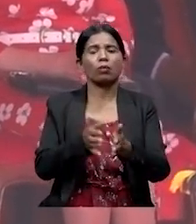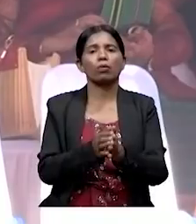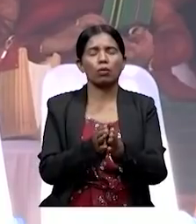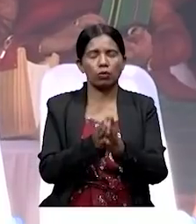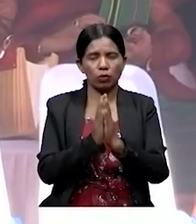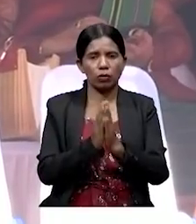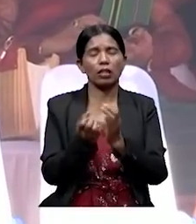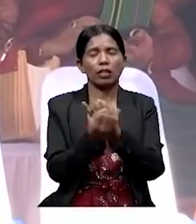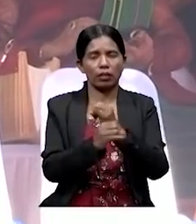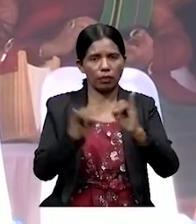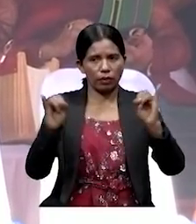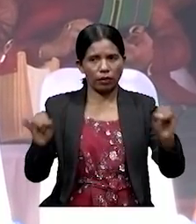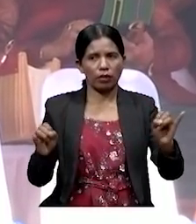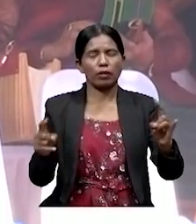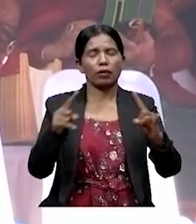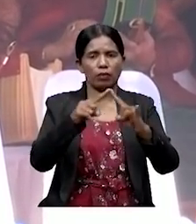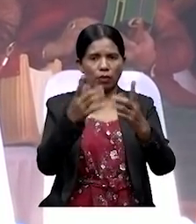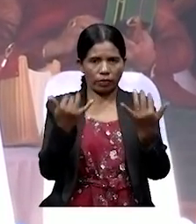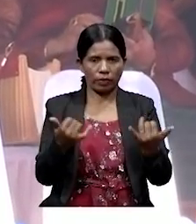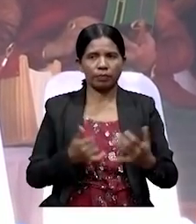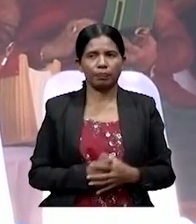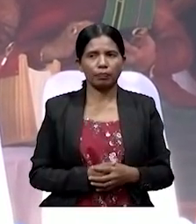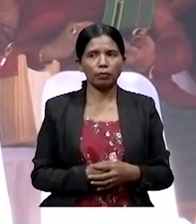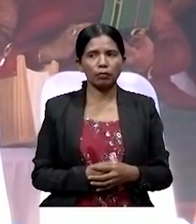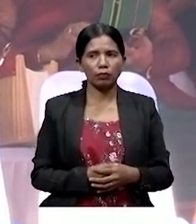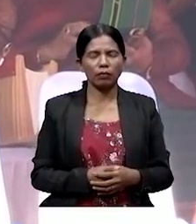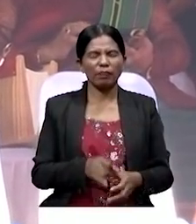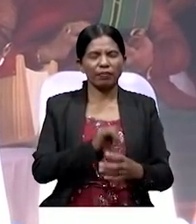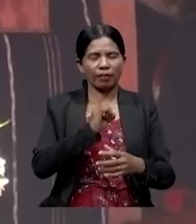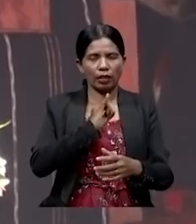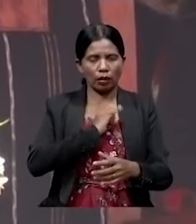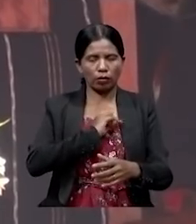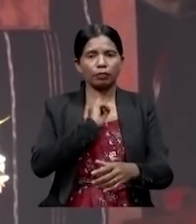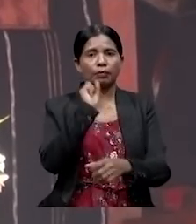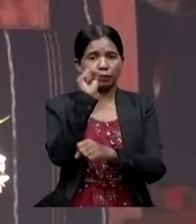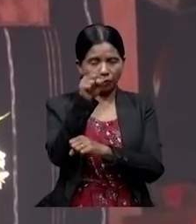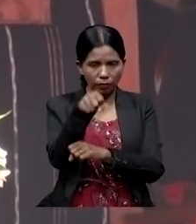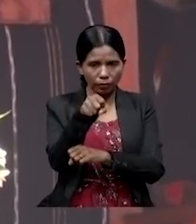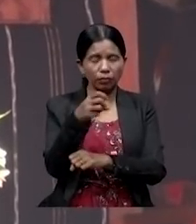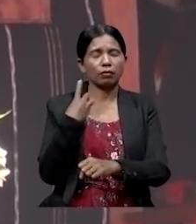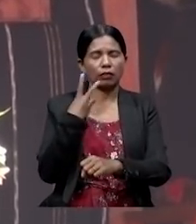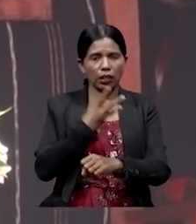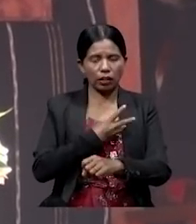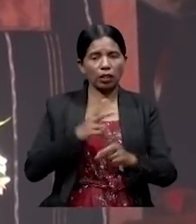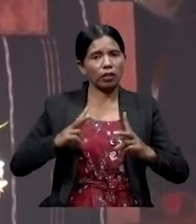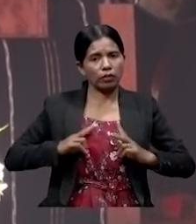luta independência to'o ohin loron. Au hakuruk ba itania Herói Sira.